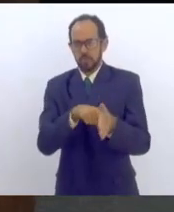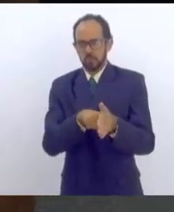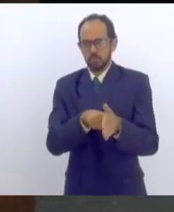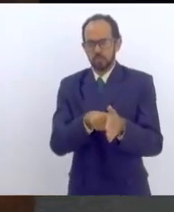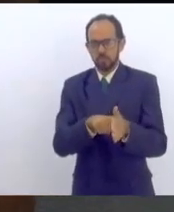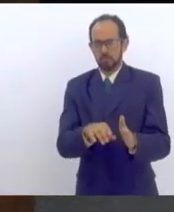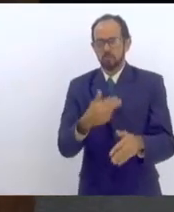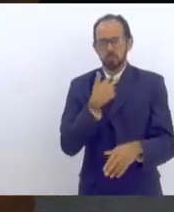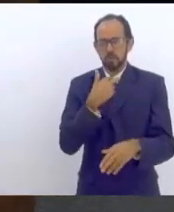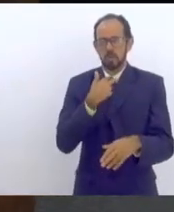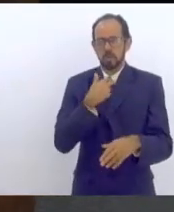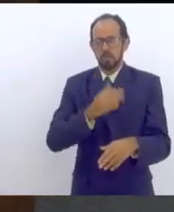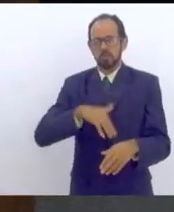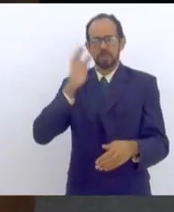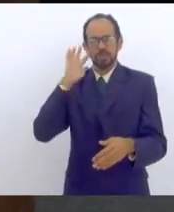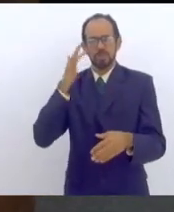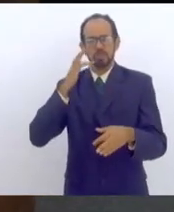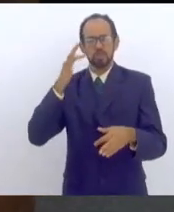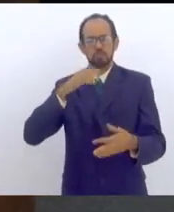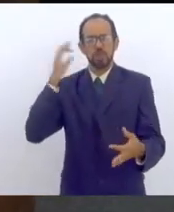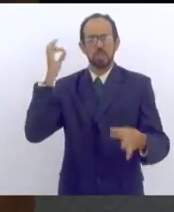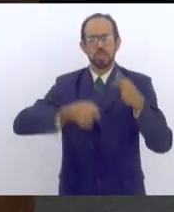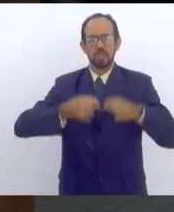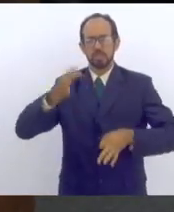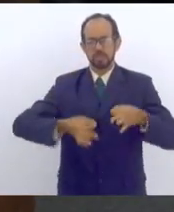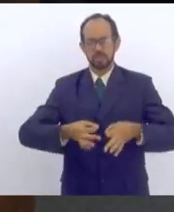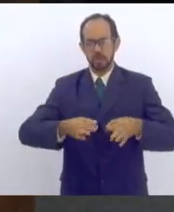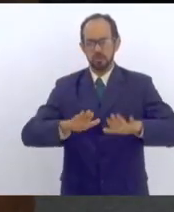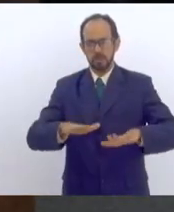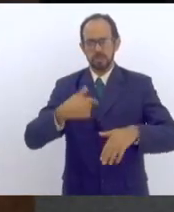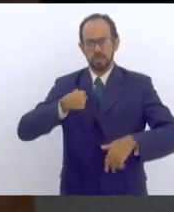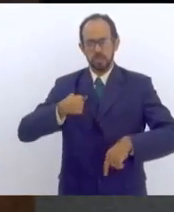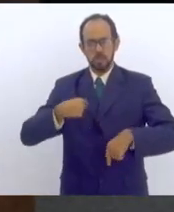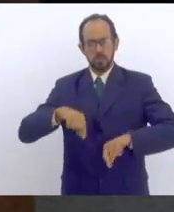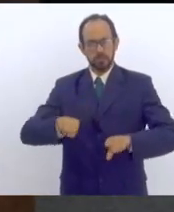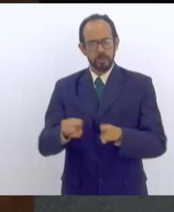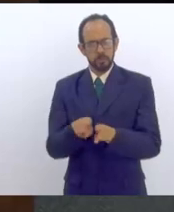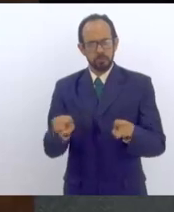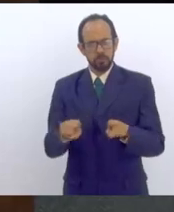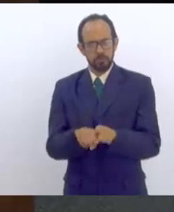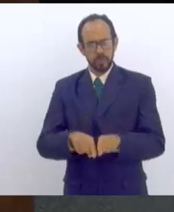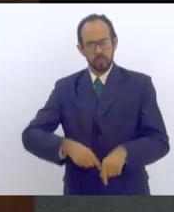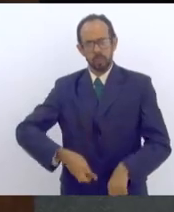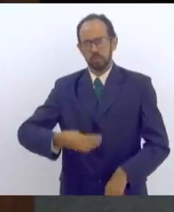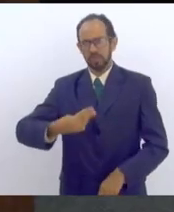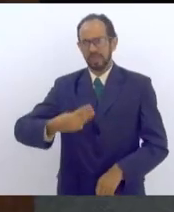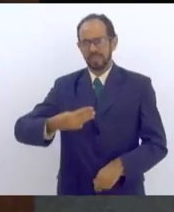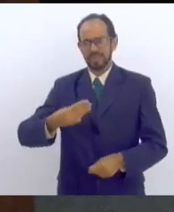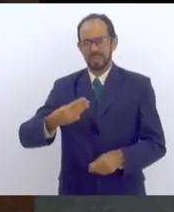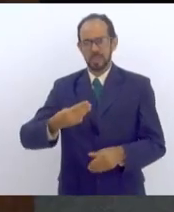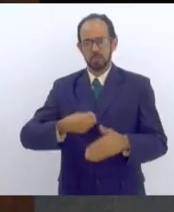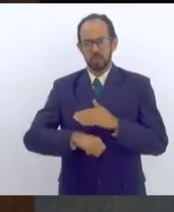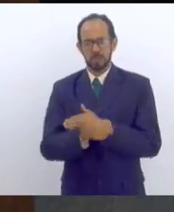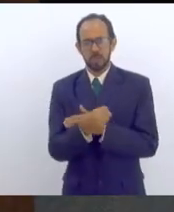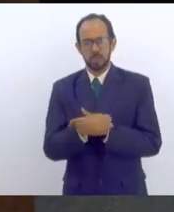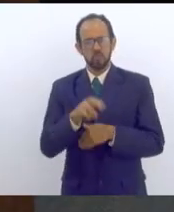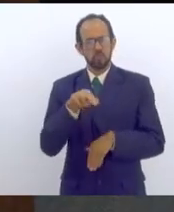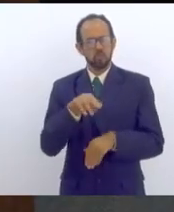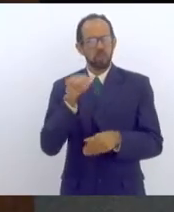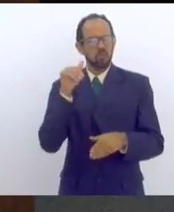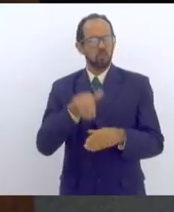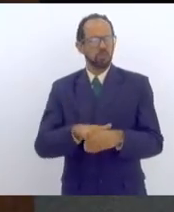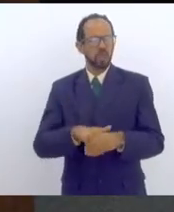condenar, e nós também, eu aqui, já estou no meu terceiro mandato, nunca votei em medalha por questão